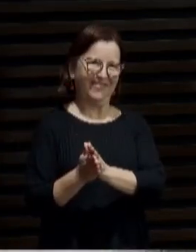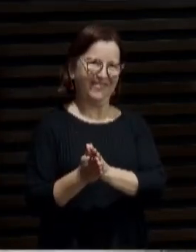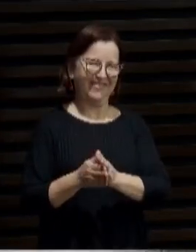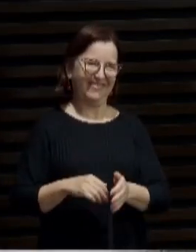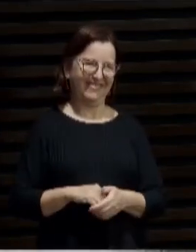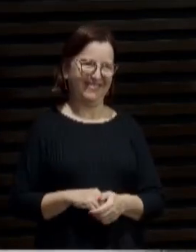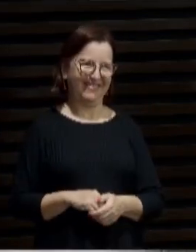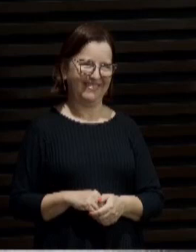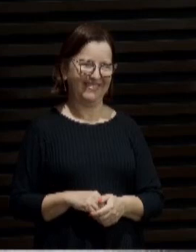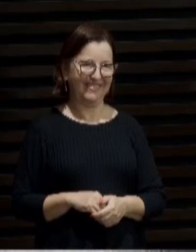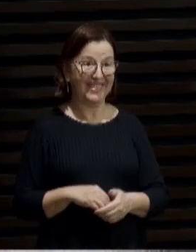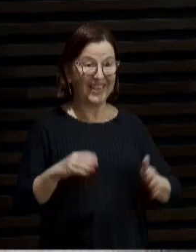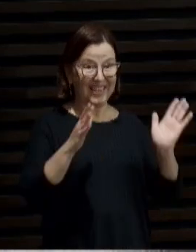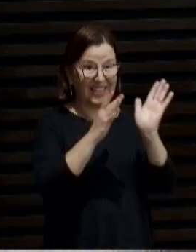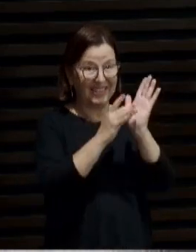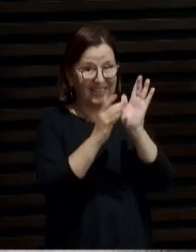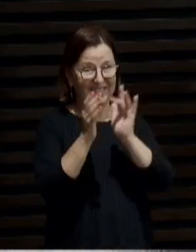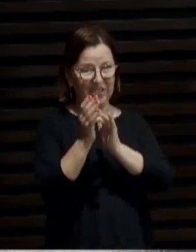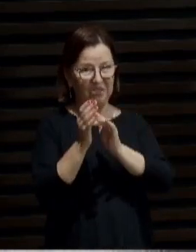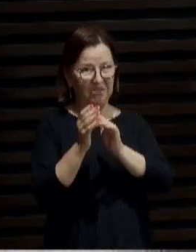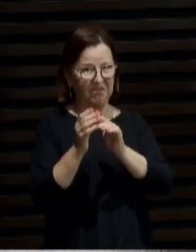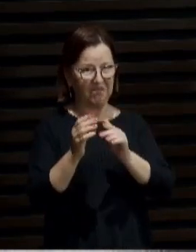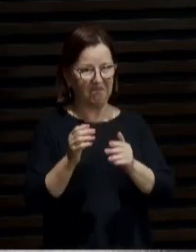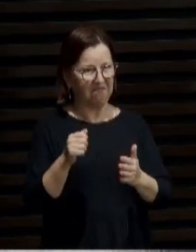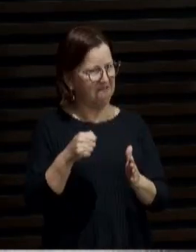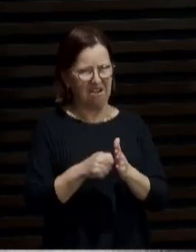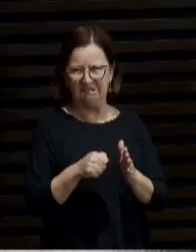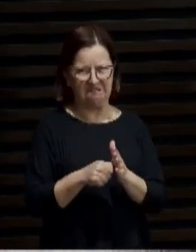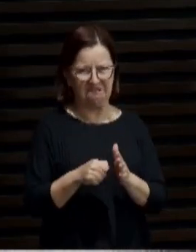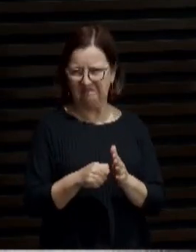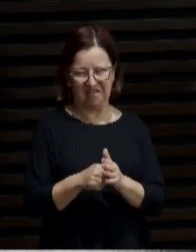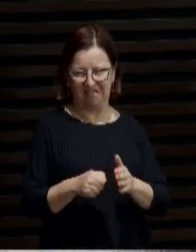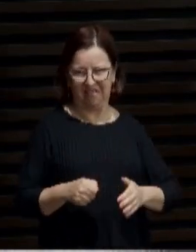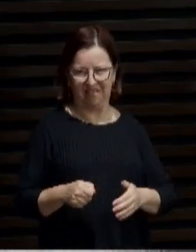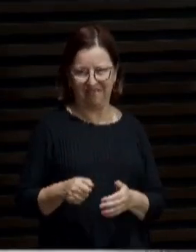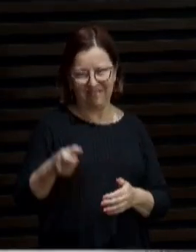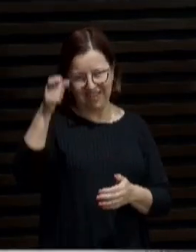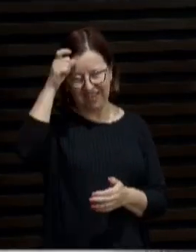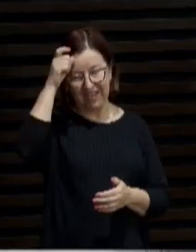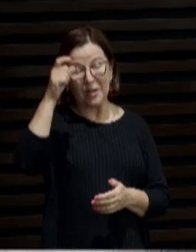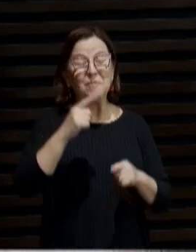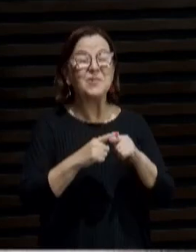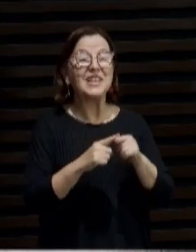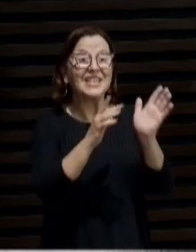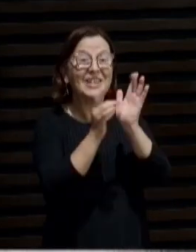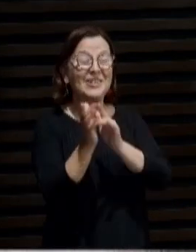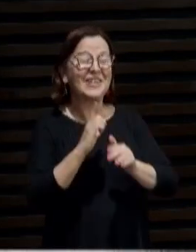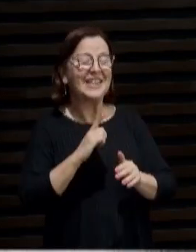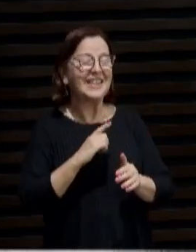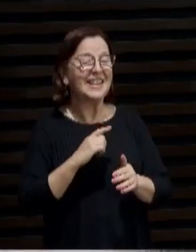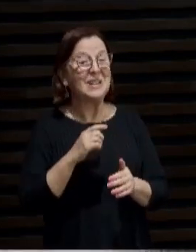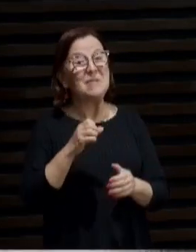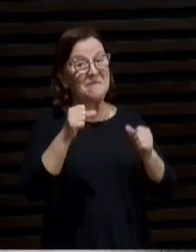Não dá guerra. Jesus não está numa queda de braço com Satanás. Jesus não está. Ele tem o poder. Quando foram